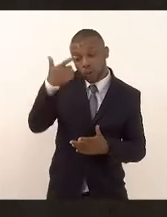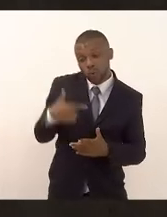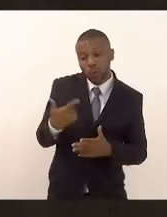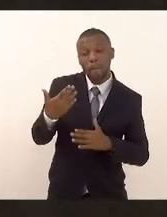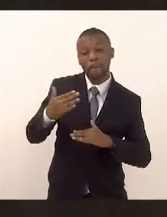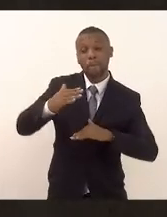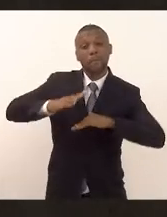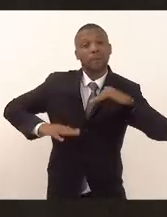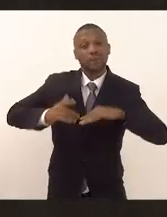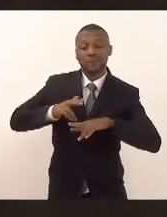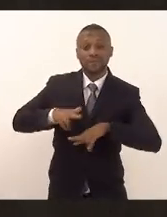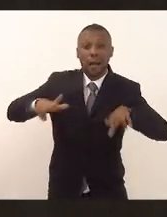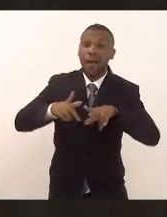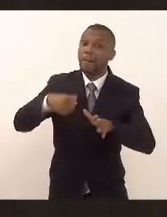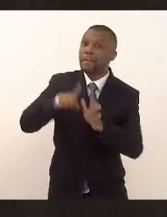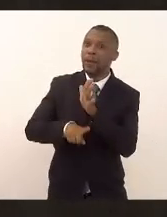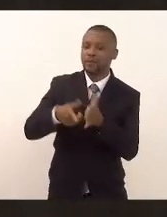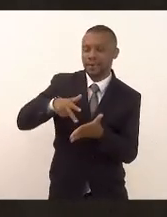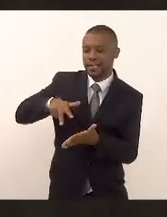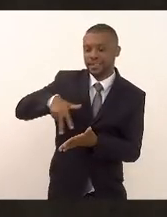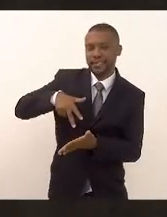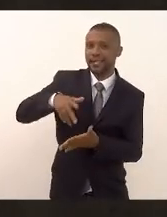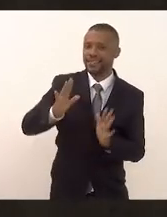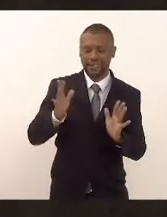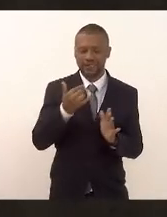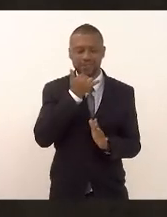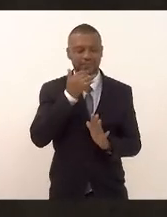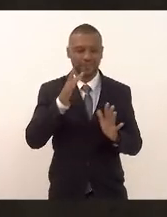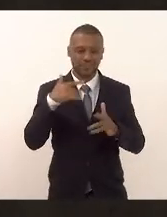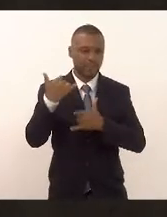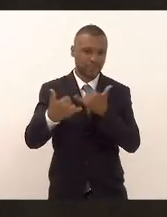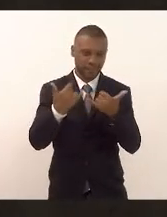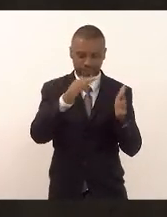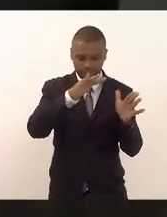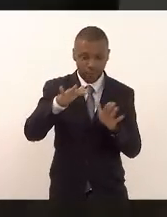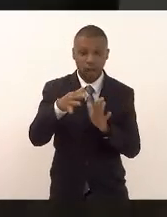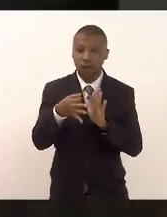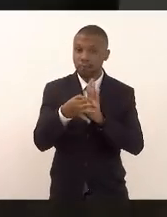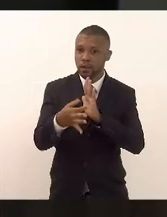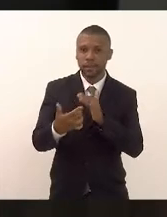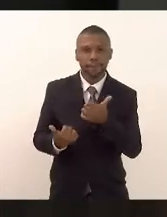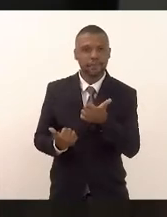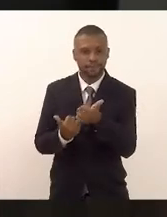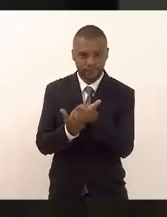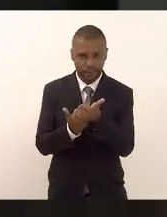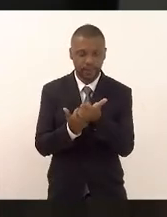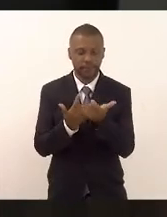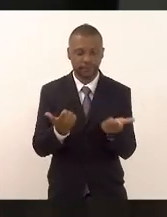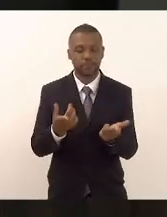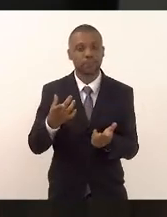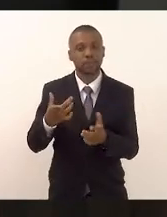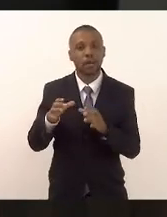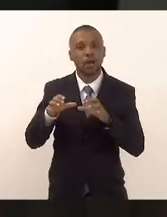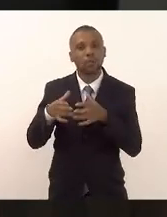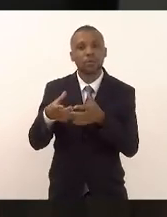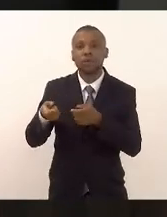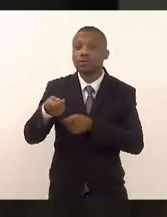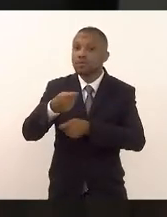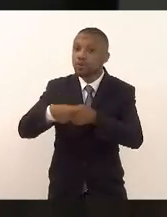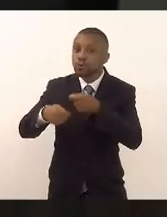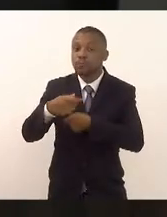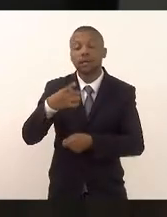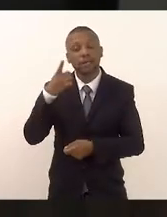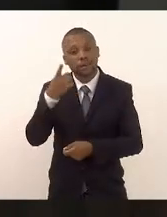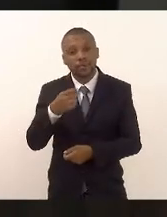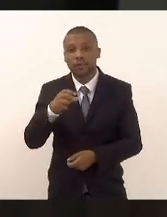maneiro. Não pode ter concorrente aqui, o Carlos. Parecer favorável, viu? Pela Comissão de Economia, deputado Valdec Carneiro, desde já